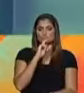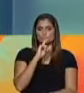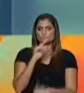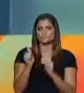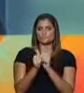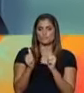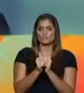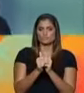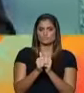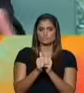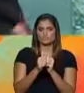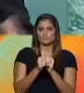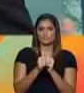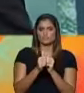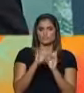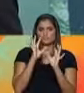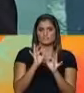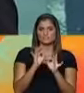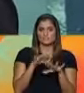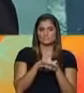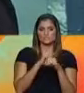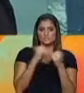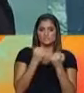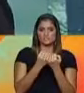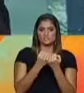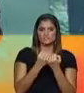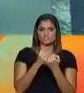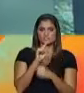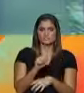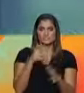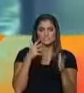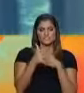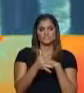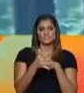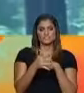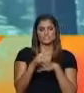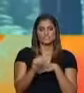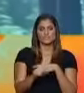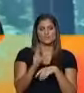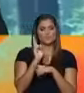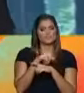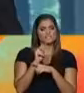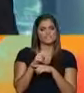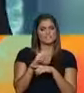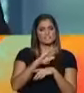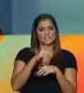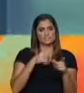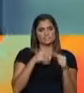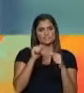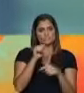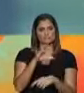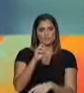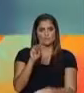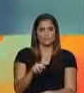nós através dos meios de comunicação, sociais, nomeadamente através do visite serradaestrela.com ou